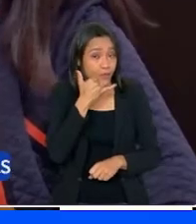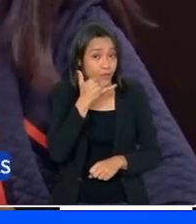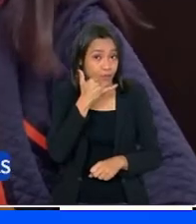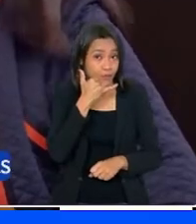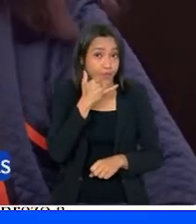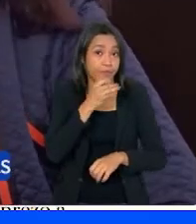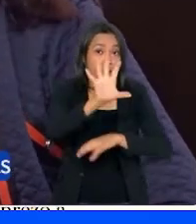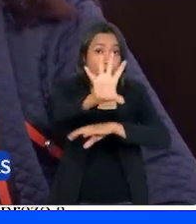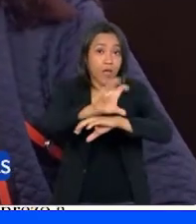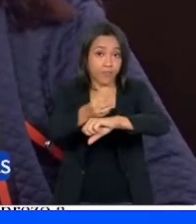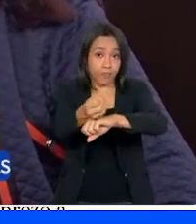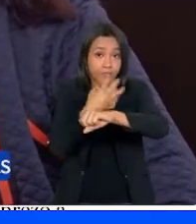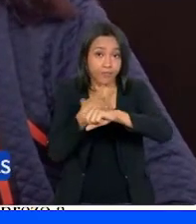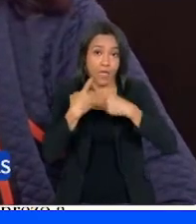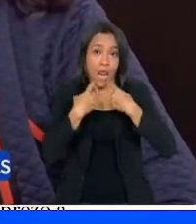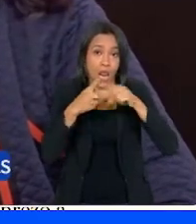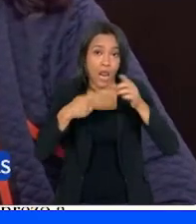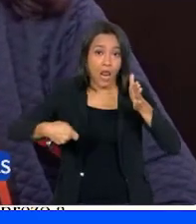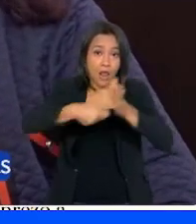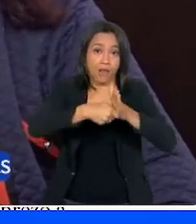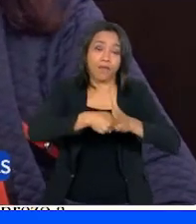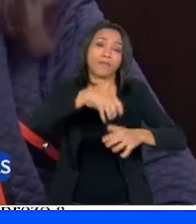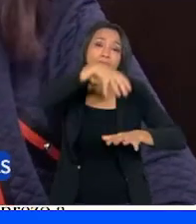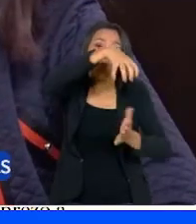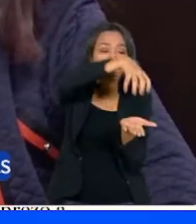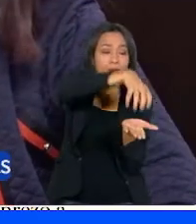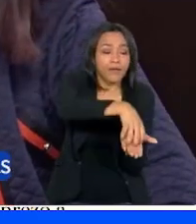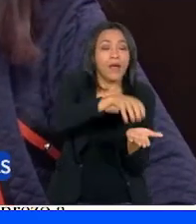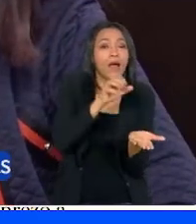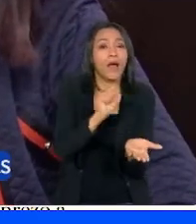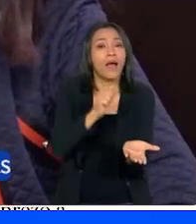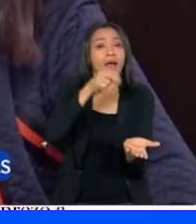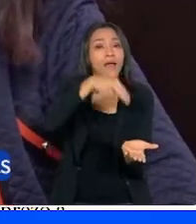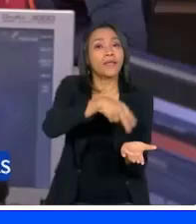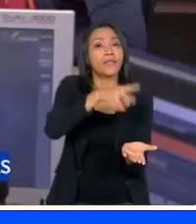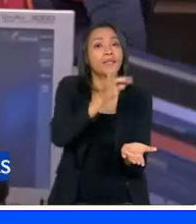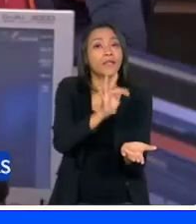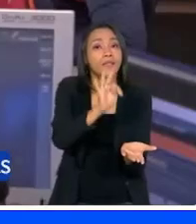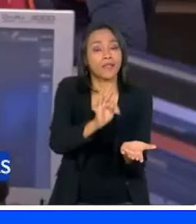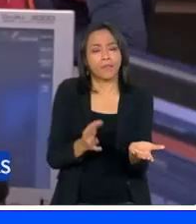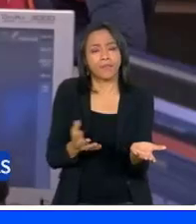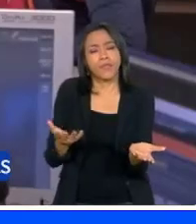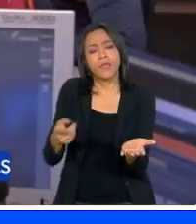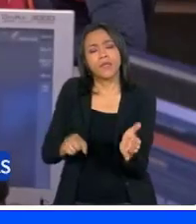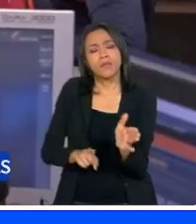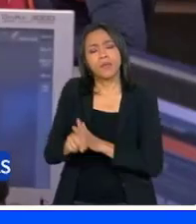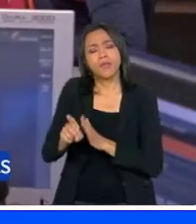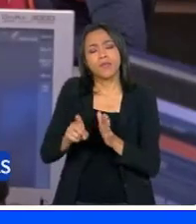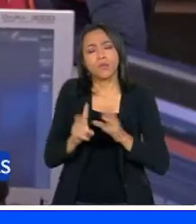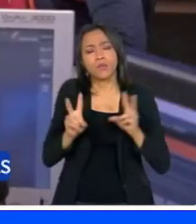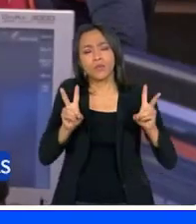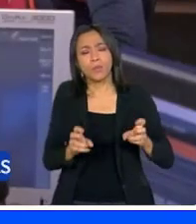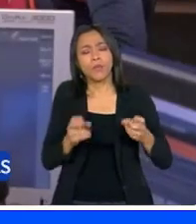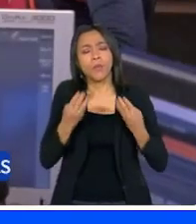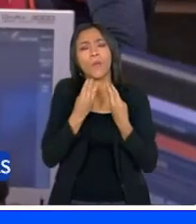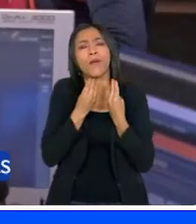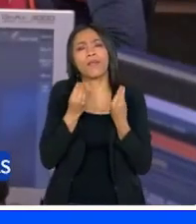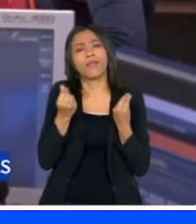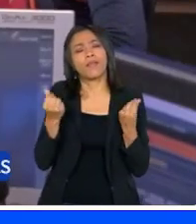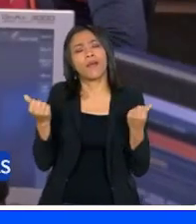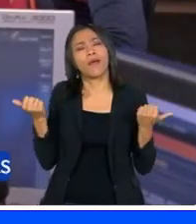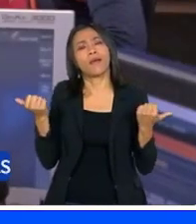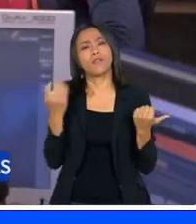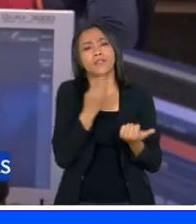Isso, eu quero falar também para a gente fechar aqui, já estamos quase na reta final, ministro. Quero falar sobre qualidade de rodovias, né? Que o senhor